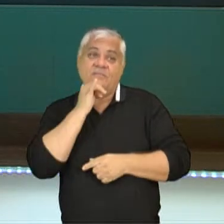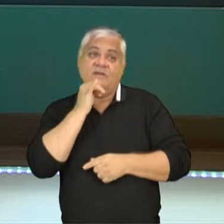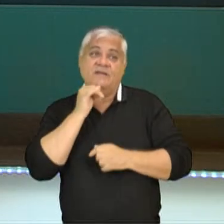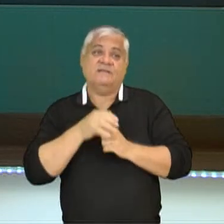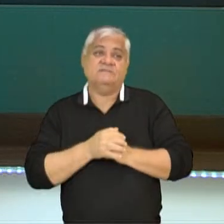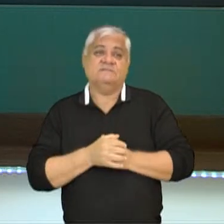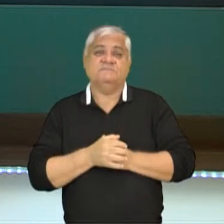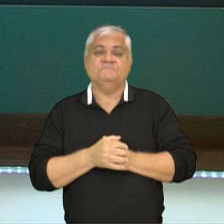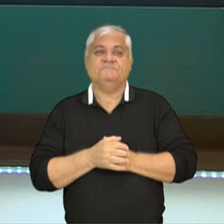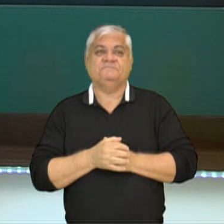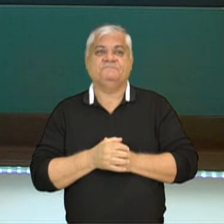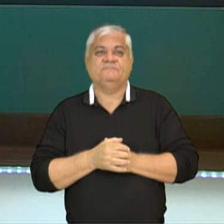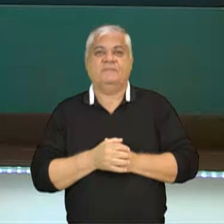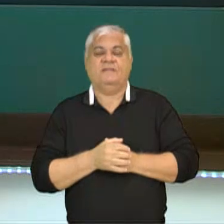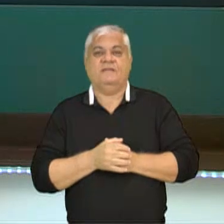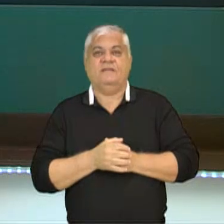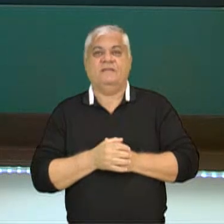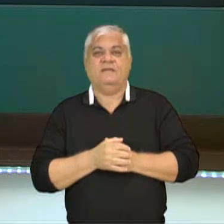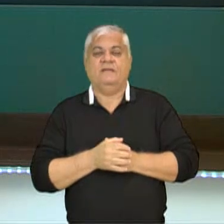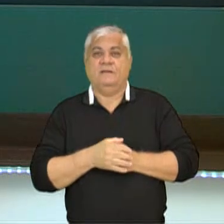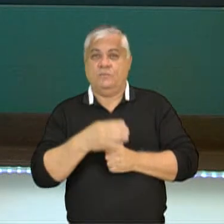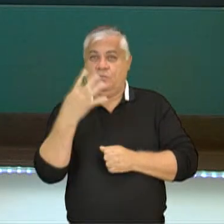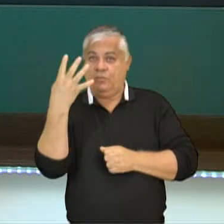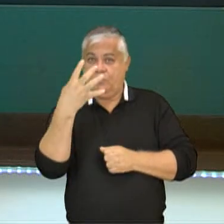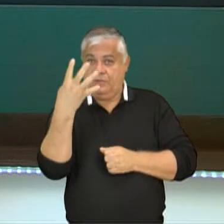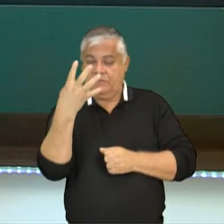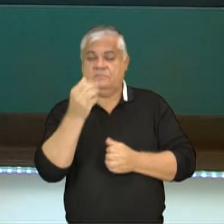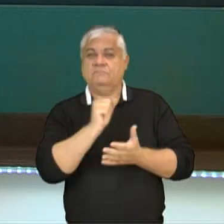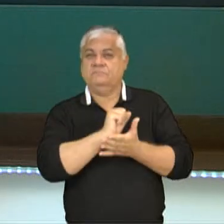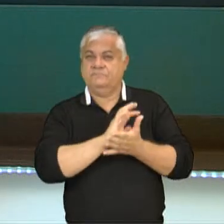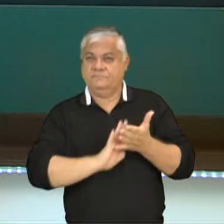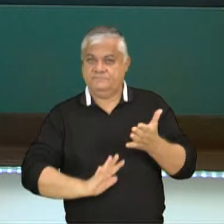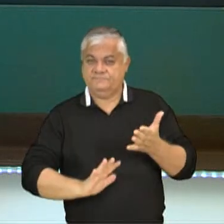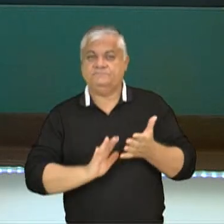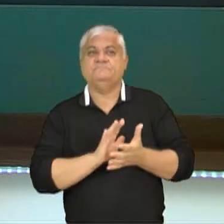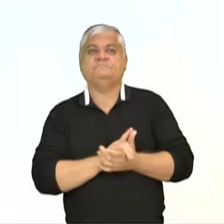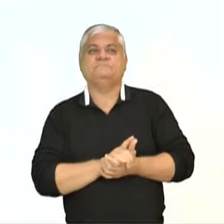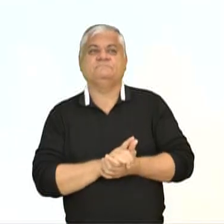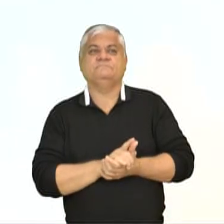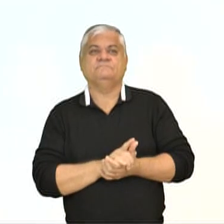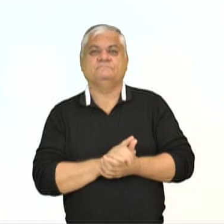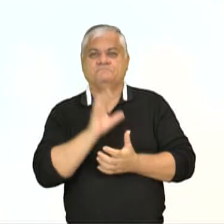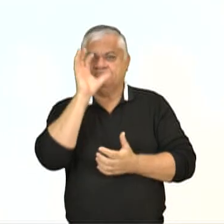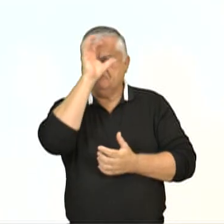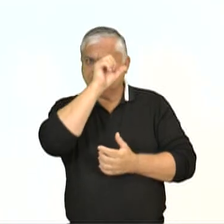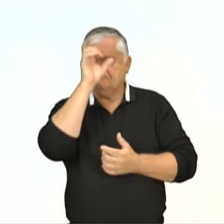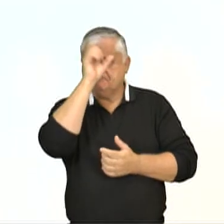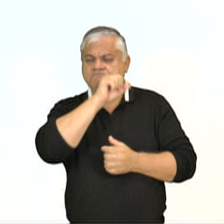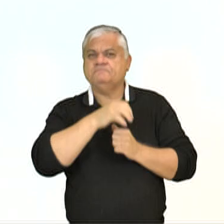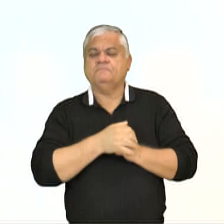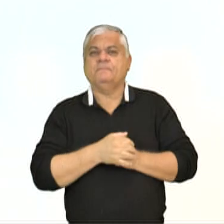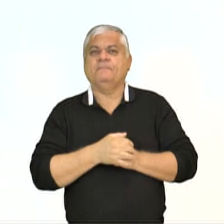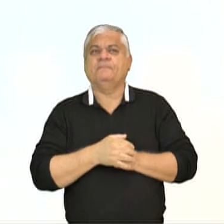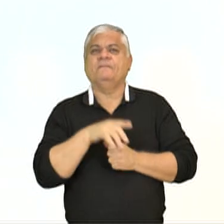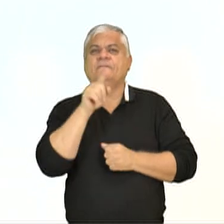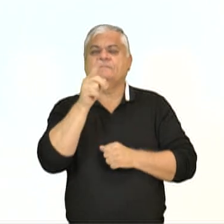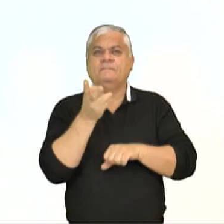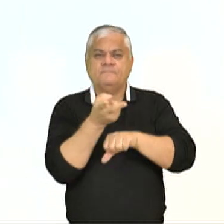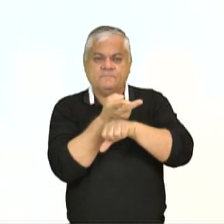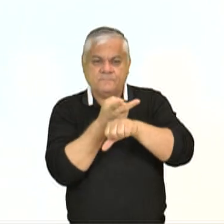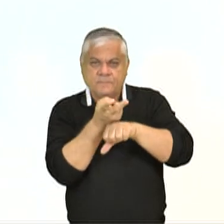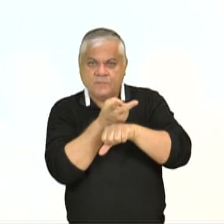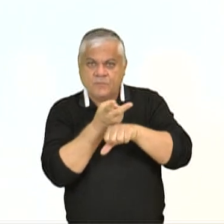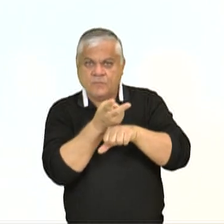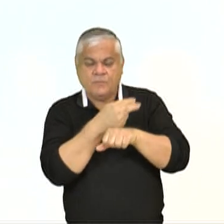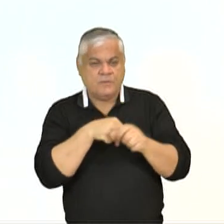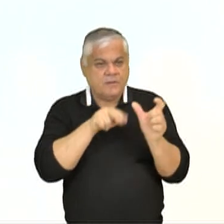certeza estão no caminho certo, né? E vamos para a nossa quarta atividade para aprender mesmo. Eu vou pedir para vocês encontrar os advérbios